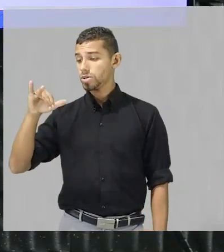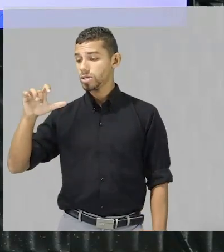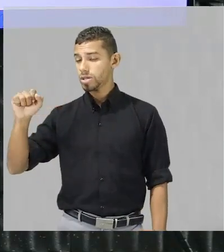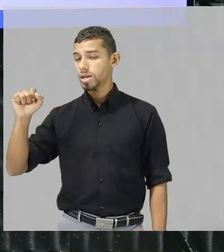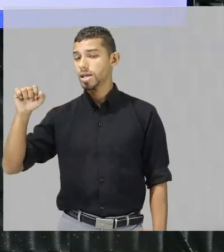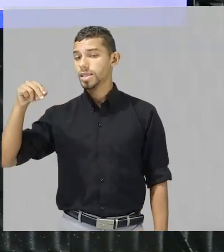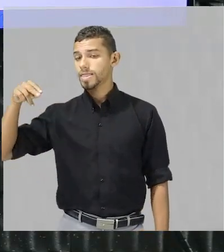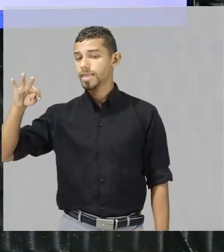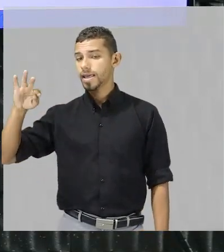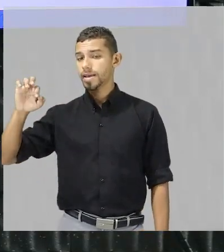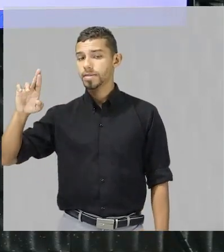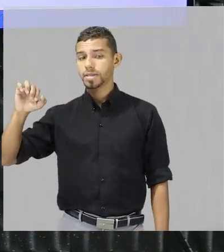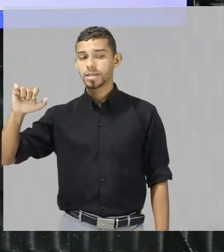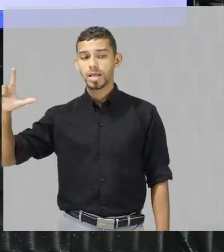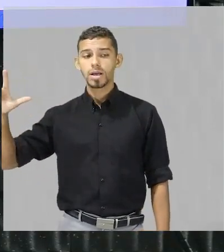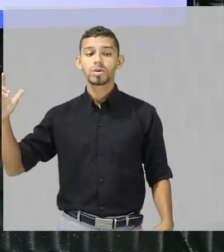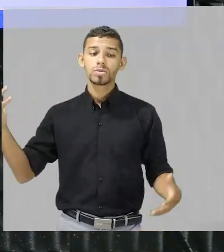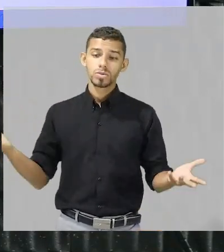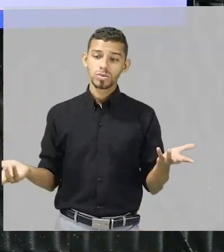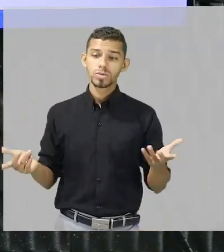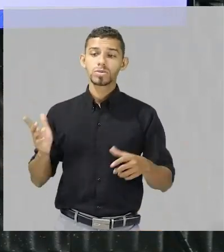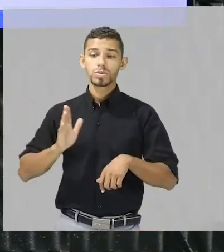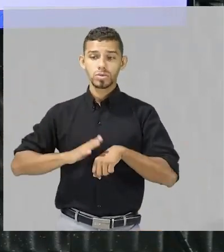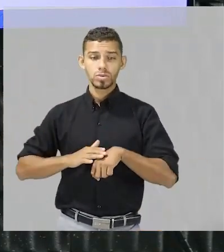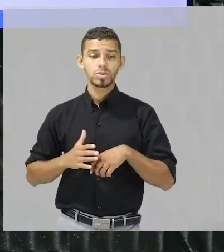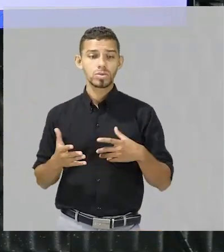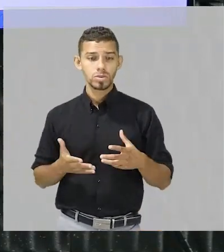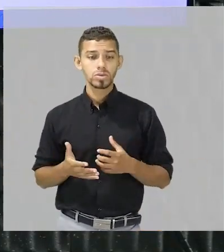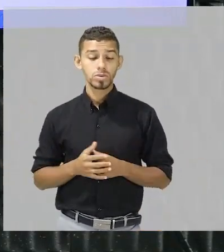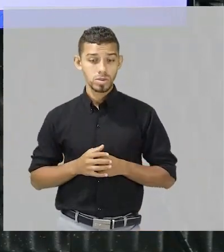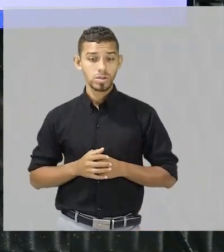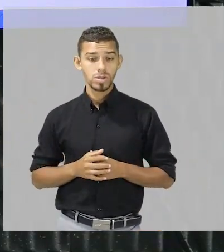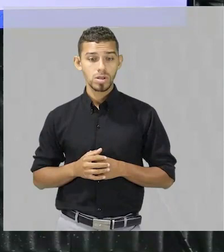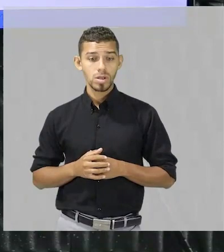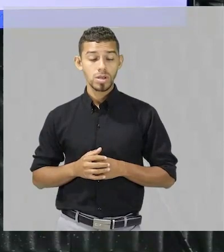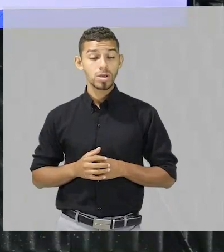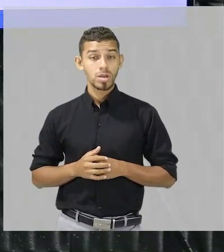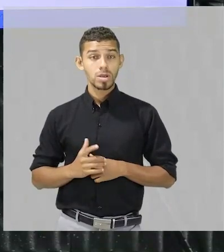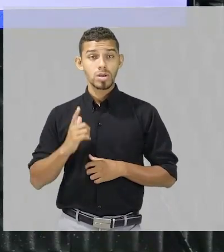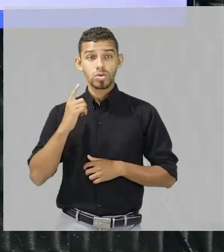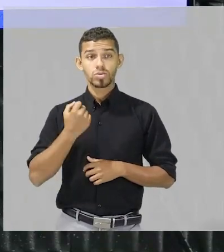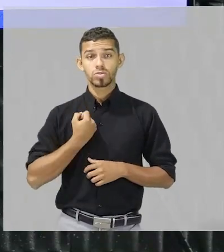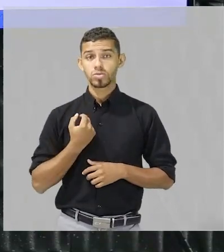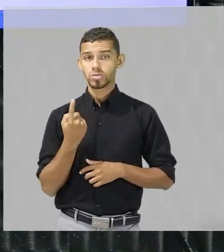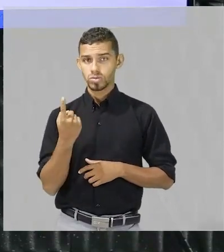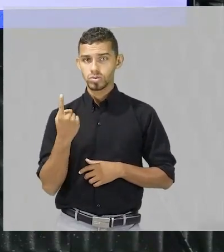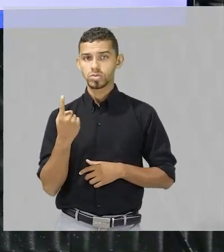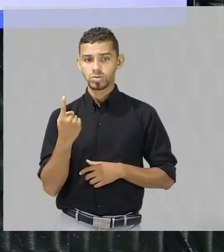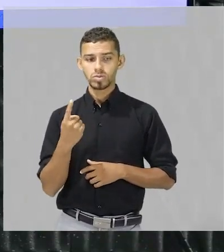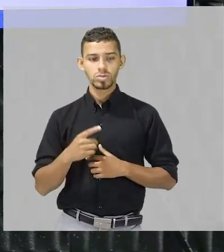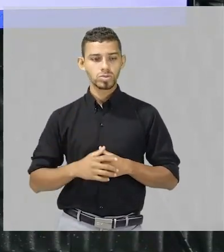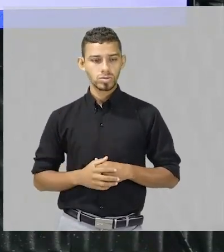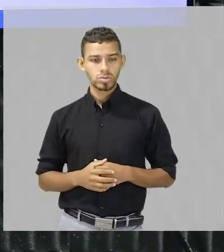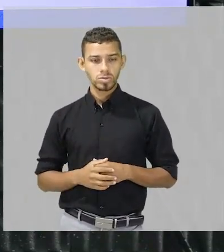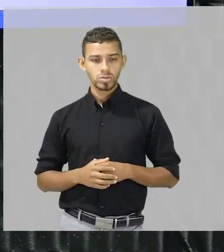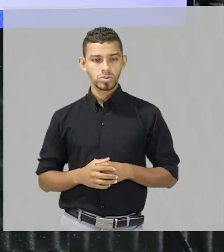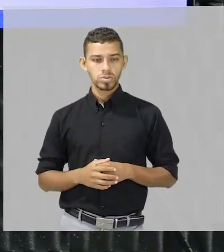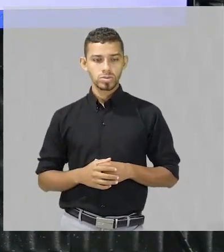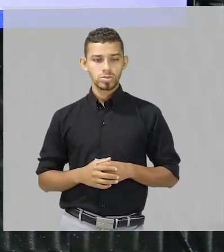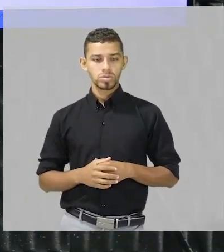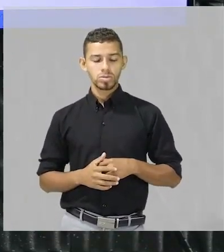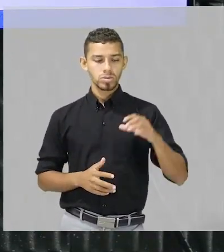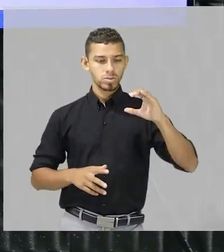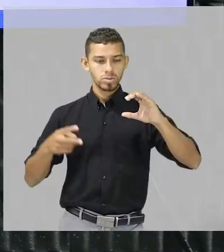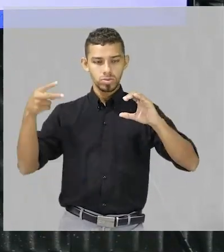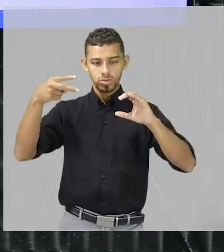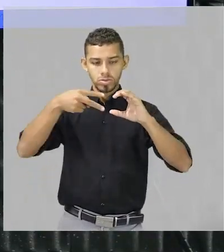aldeído. Portanto, turminha, ficamos com o composto 1. Nós temos aqui, ó, dois grupos,